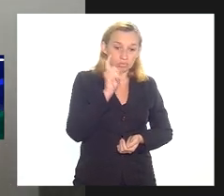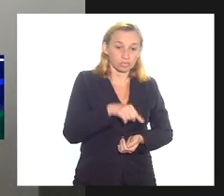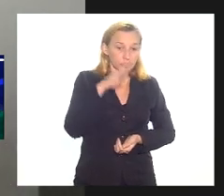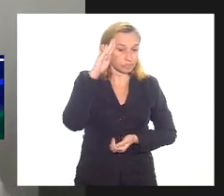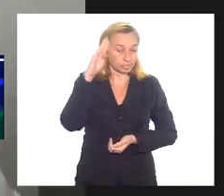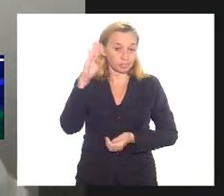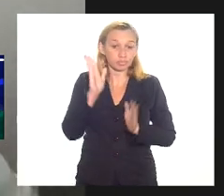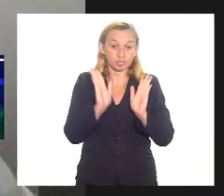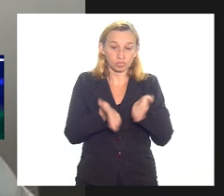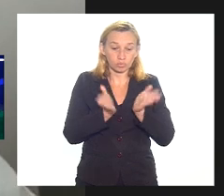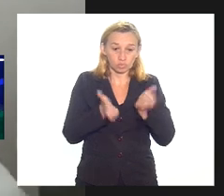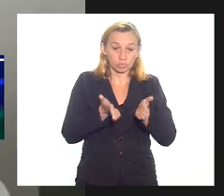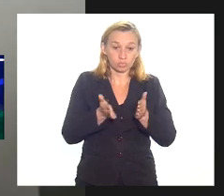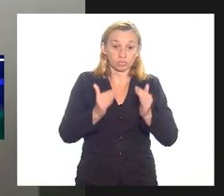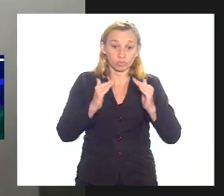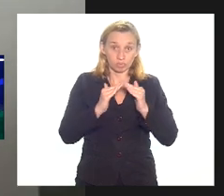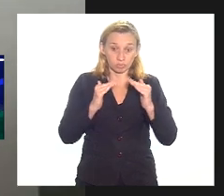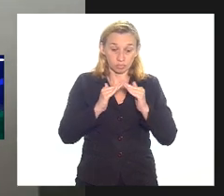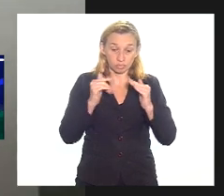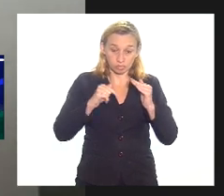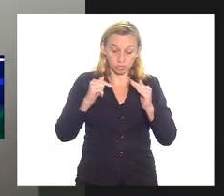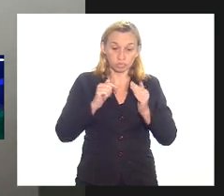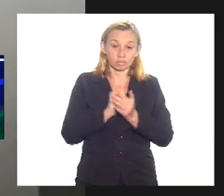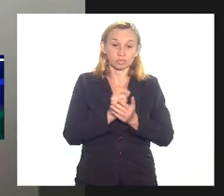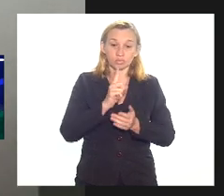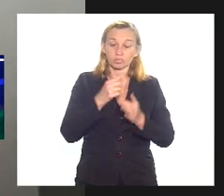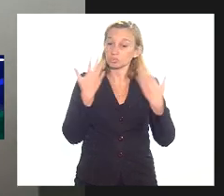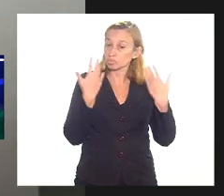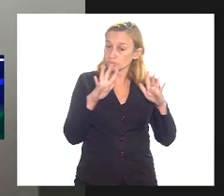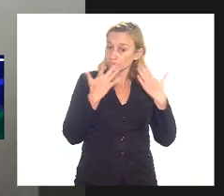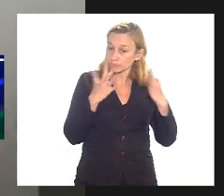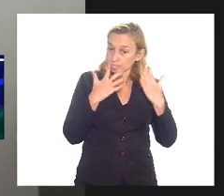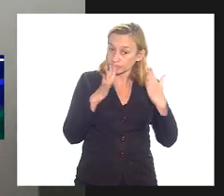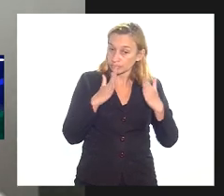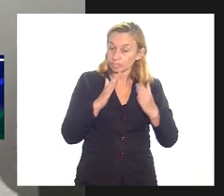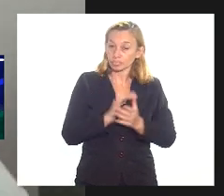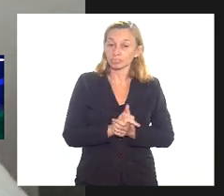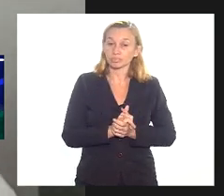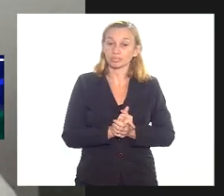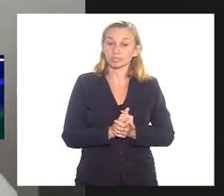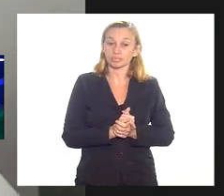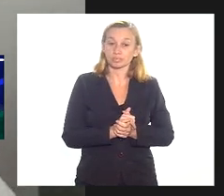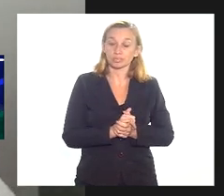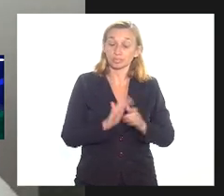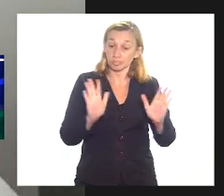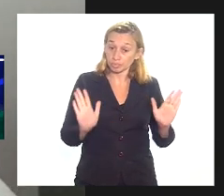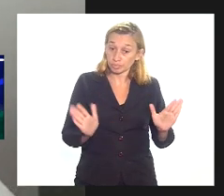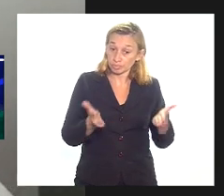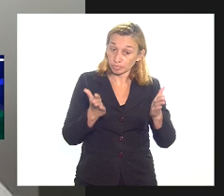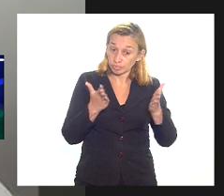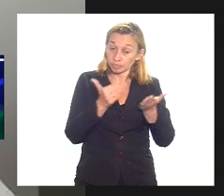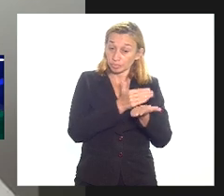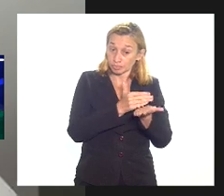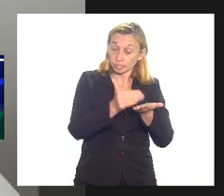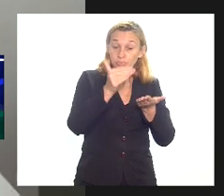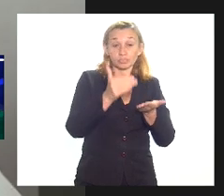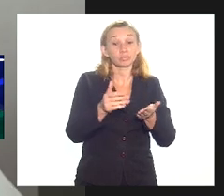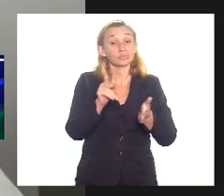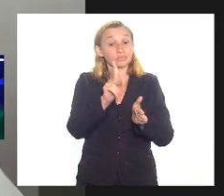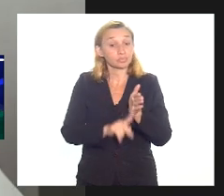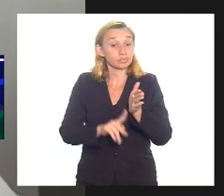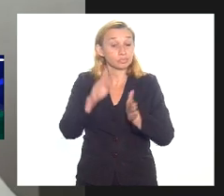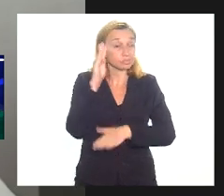seja, hoje essa casa não só está de parabéns pela sua excelente iniciativa de apreciar projetos